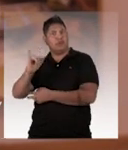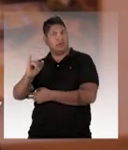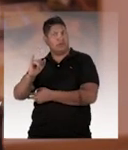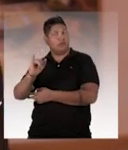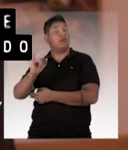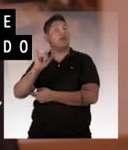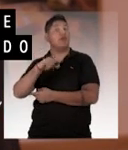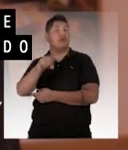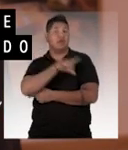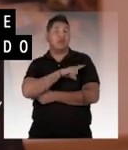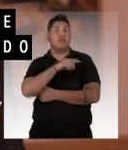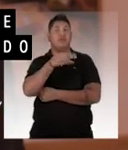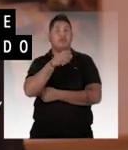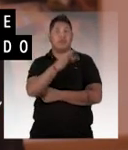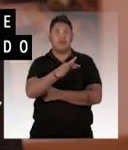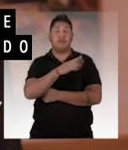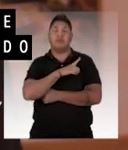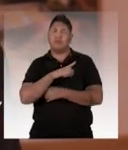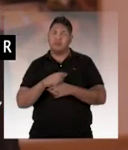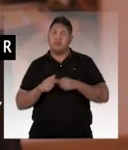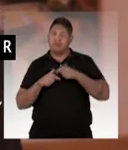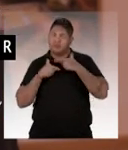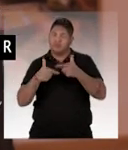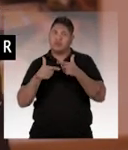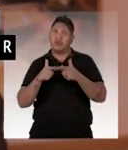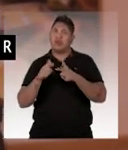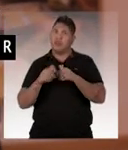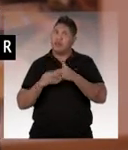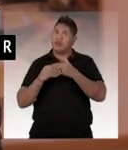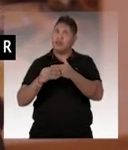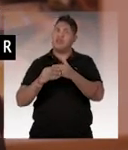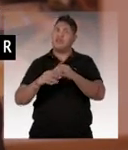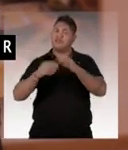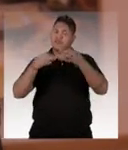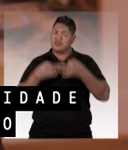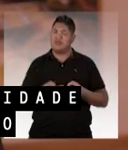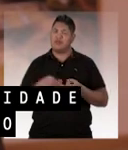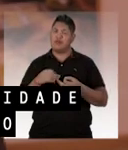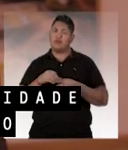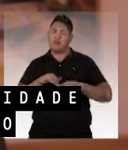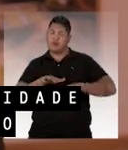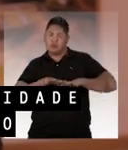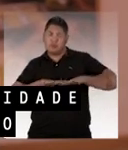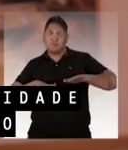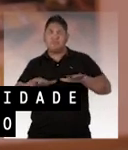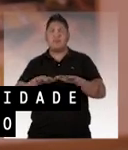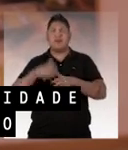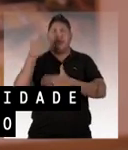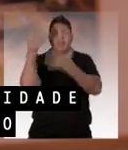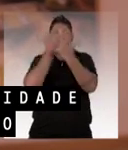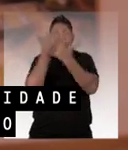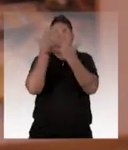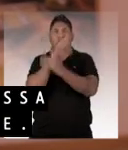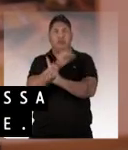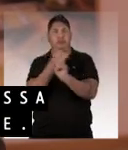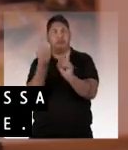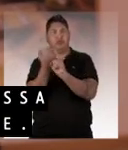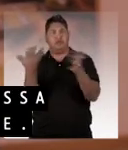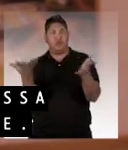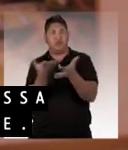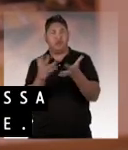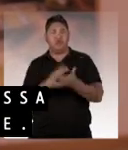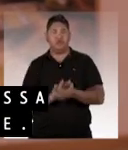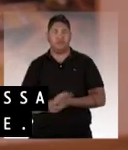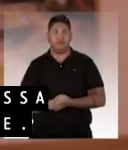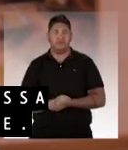parceria entre OIT e Ministério Público do Trabalho para que nós possamos buscar dignidade, levar dignidade para um público tão invisibilizado na